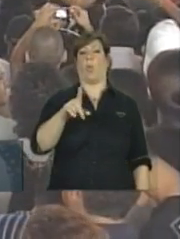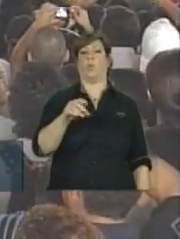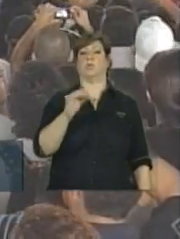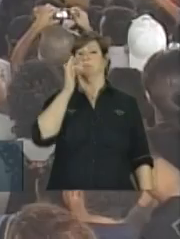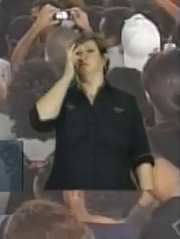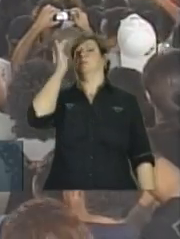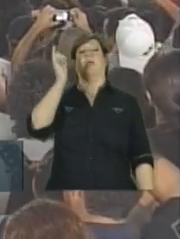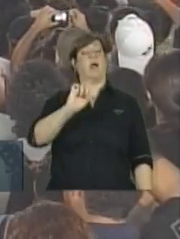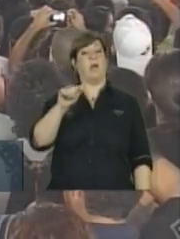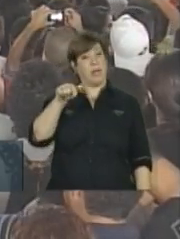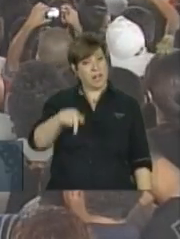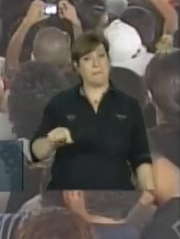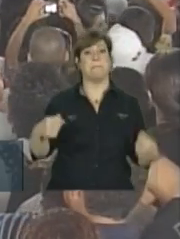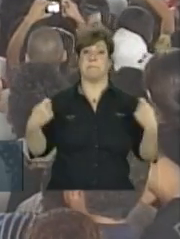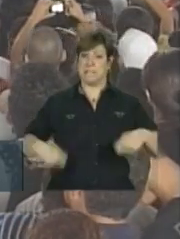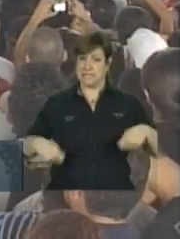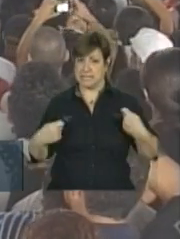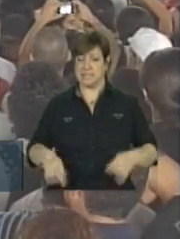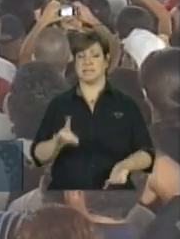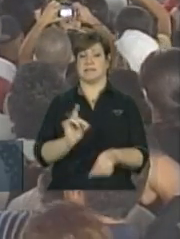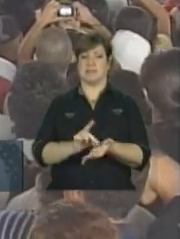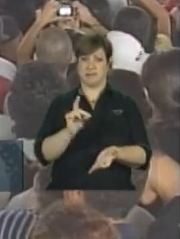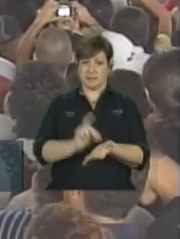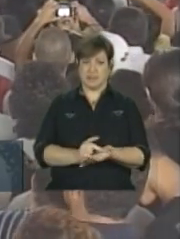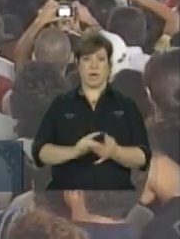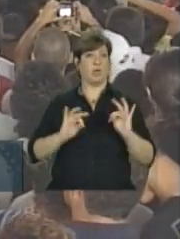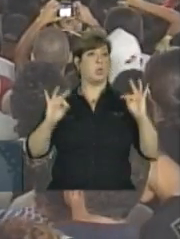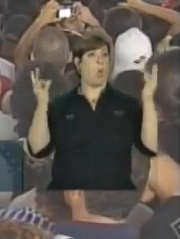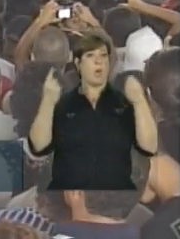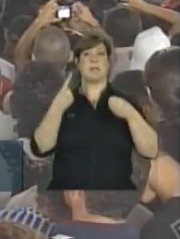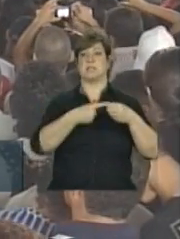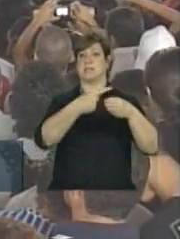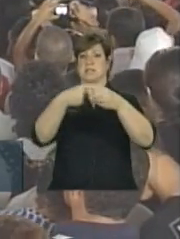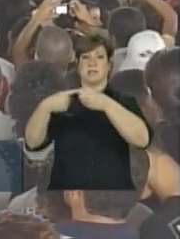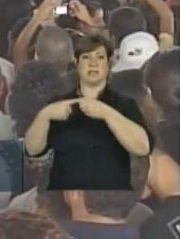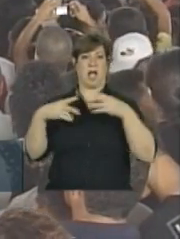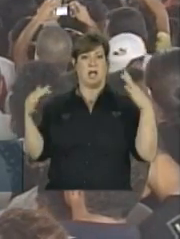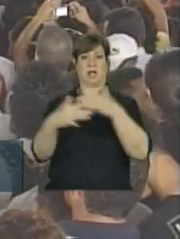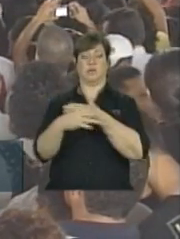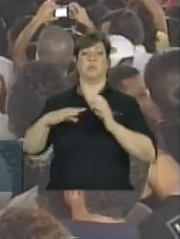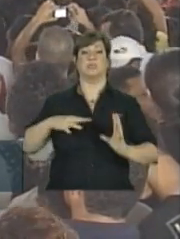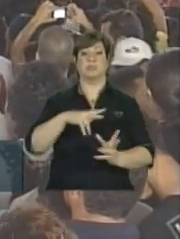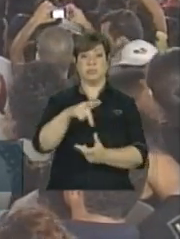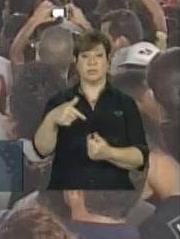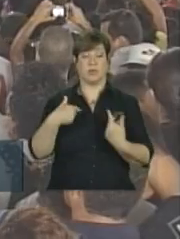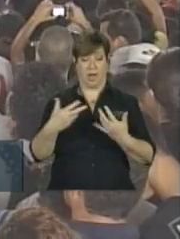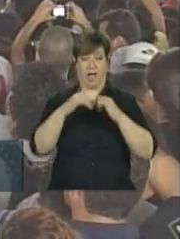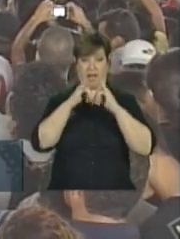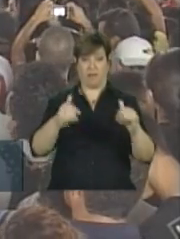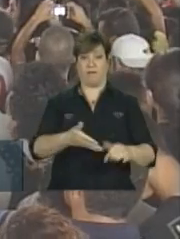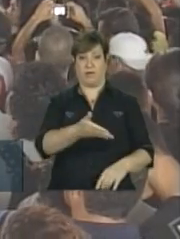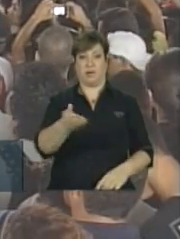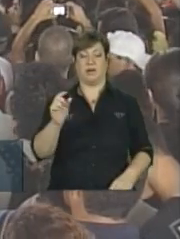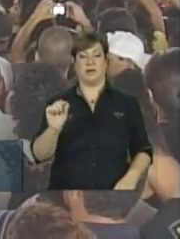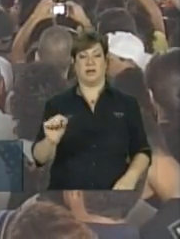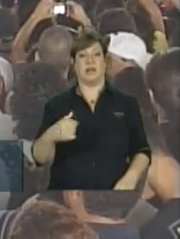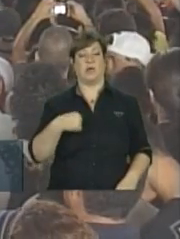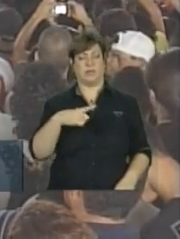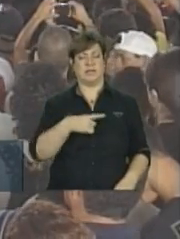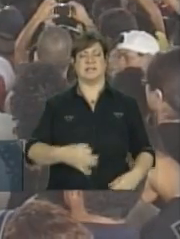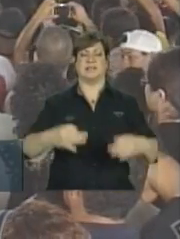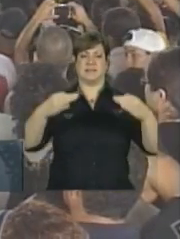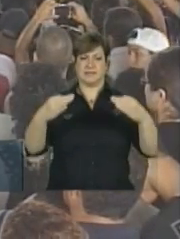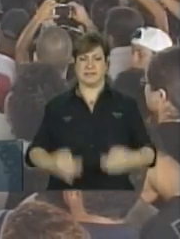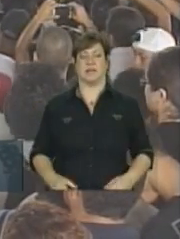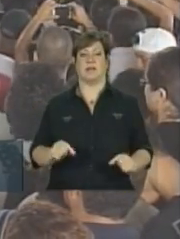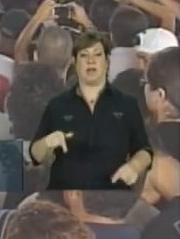uma realidade em todas as grandes cidades do mundo. E eu quero dizer para vocês, como eu tenho